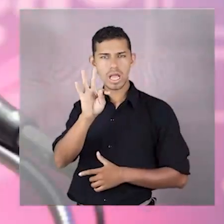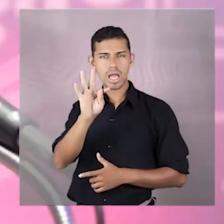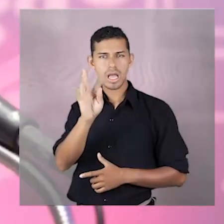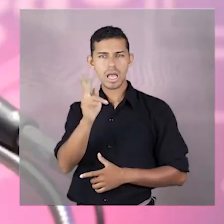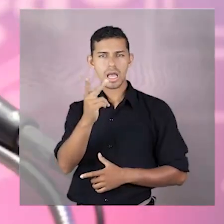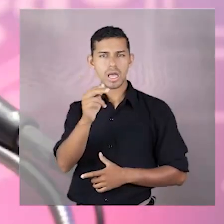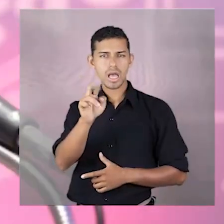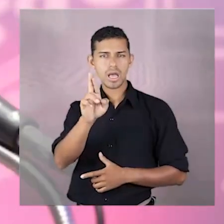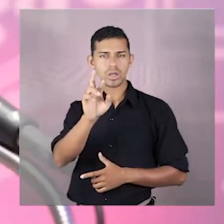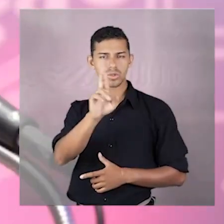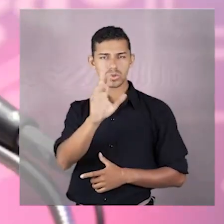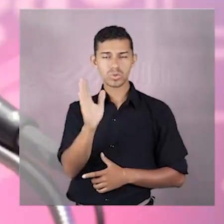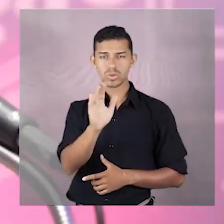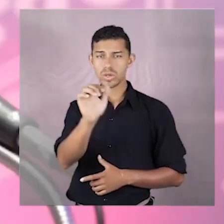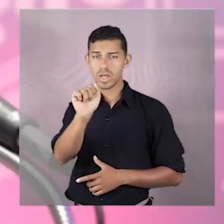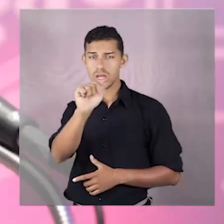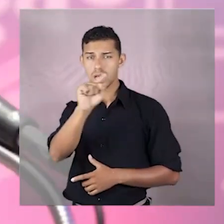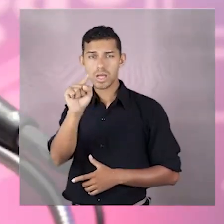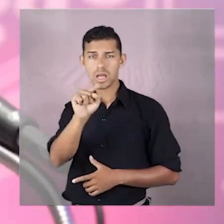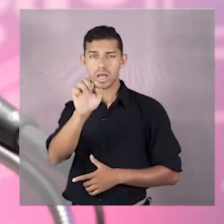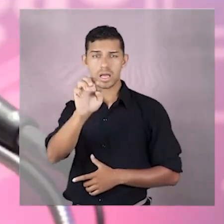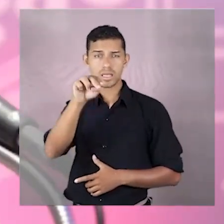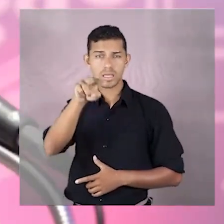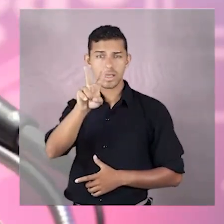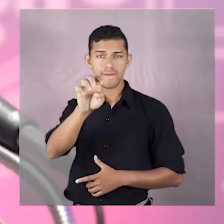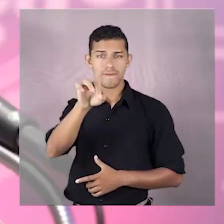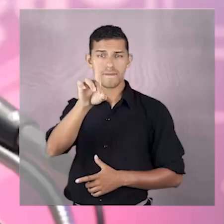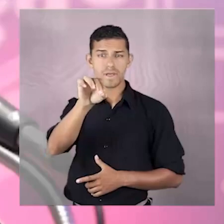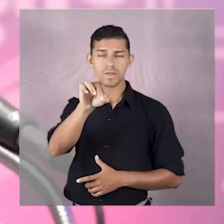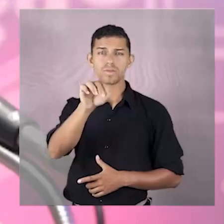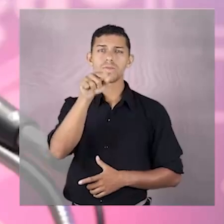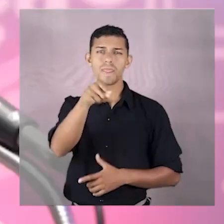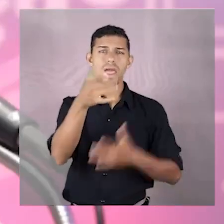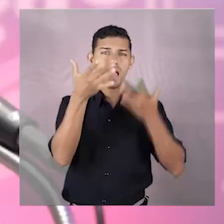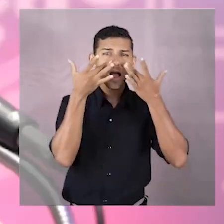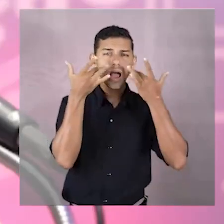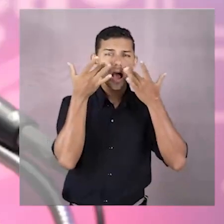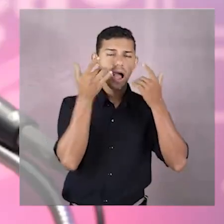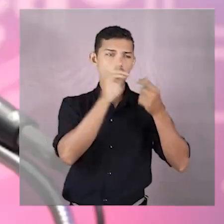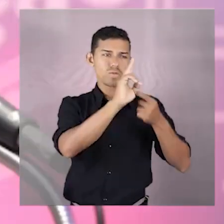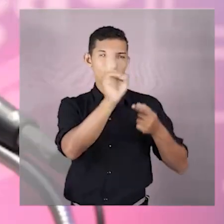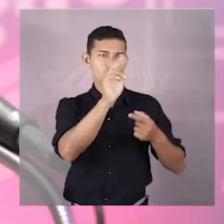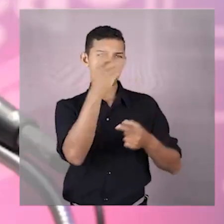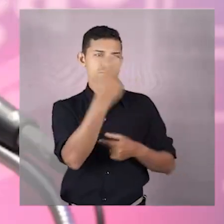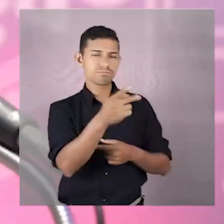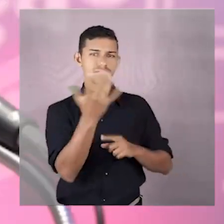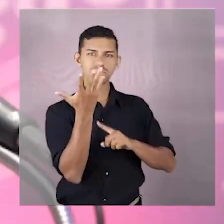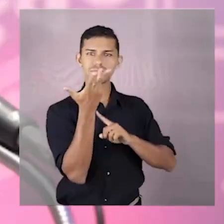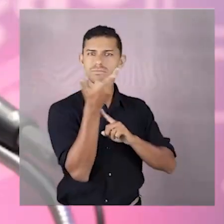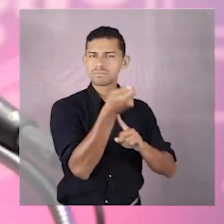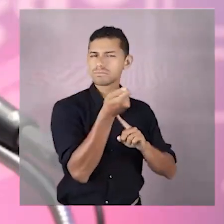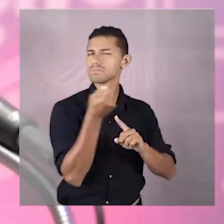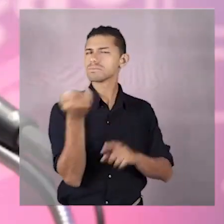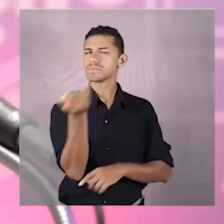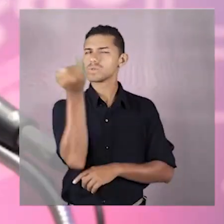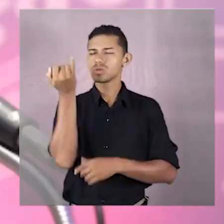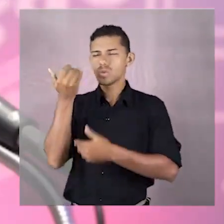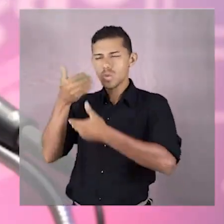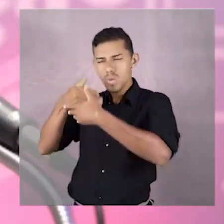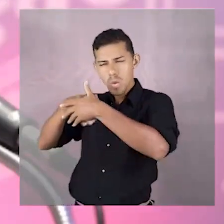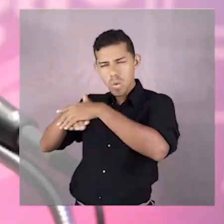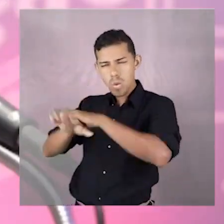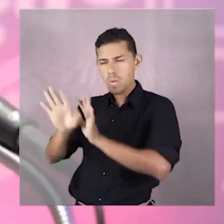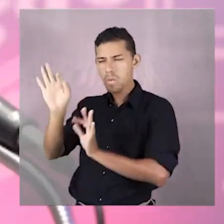o artista que dá o nome do teatro, né? Ele foi um importante colecionador de